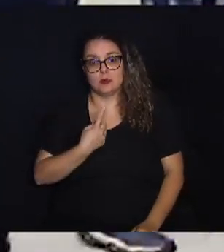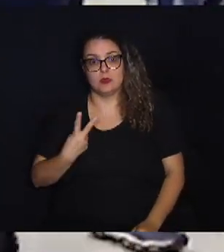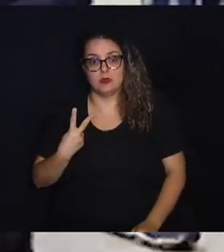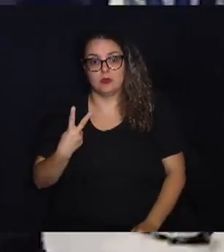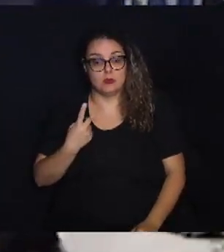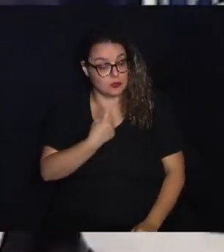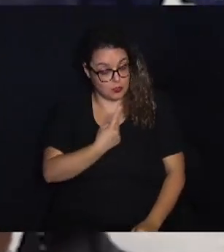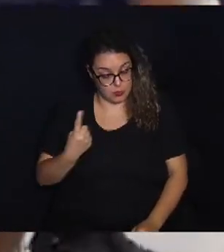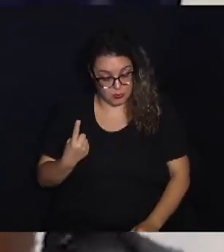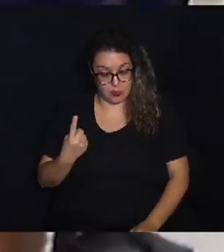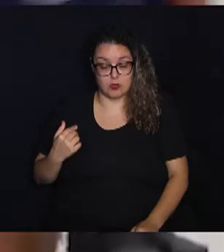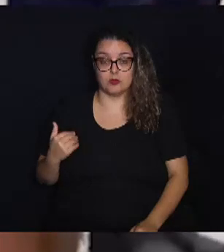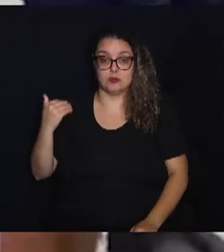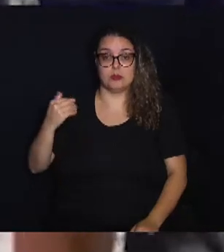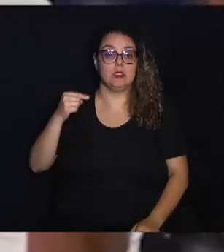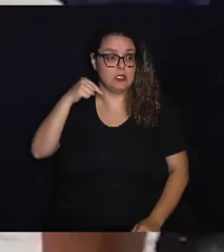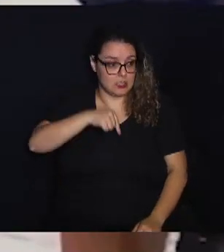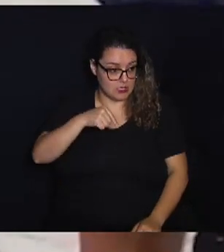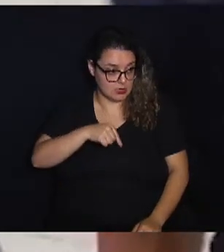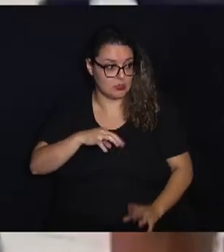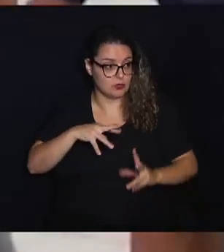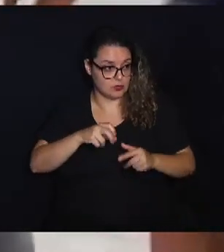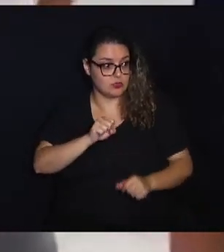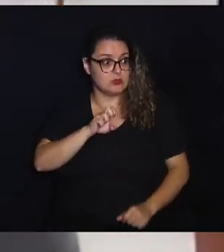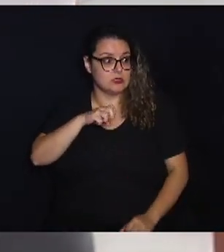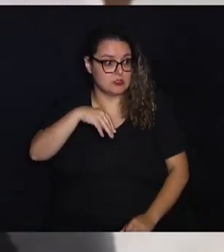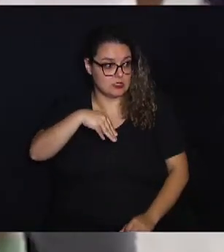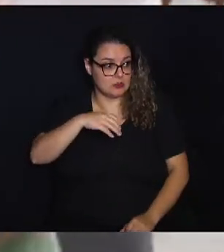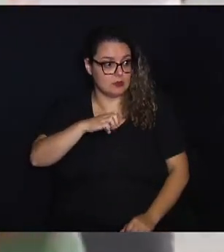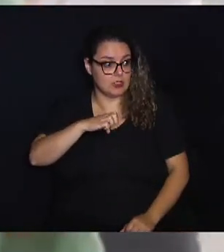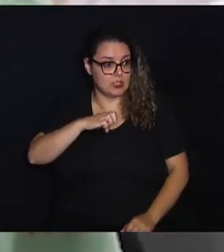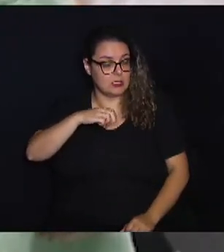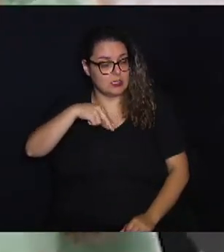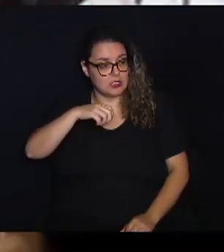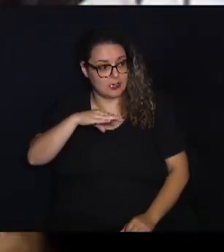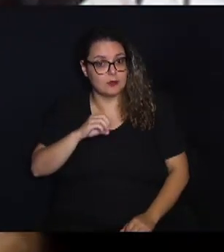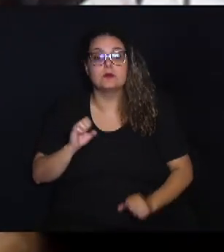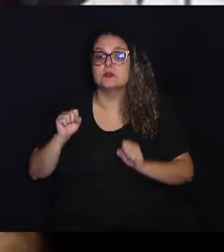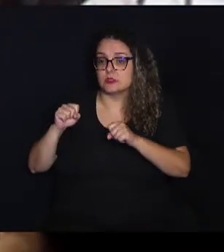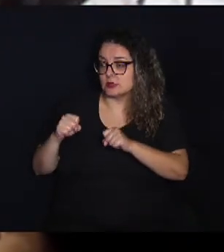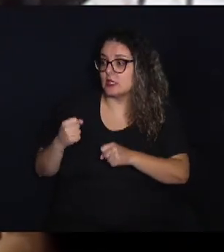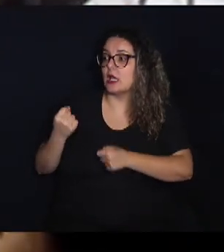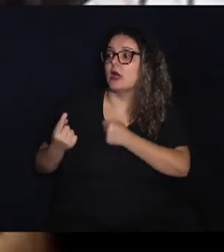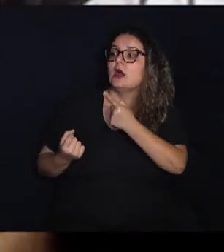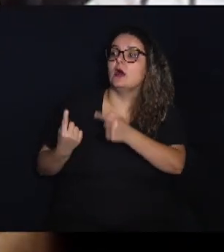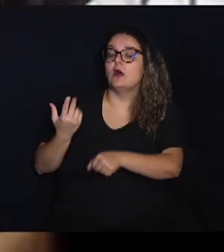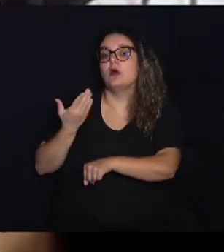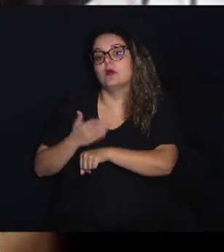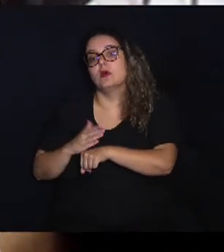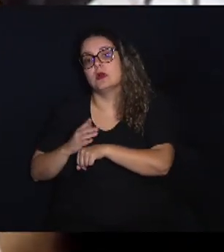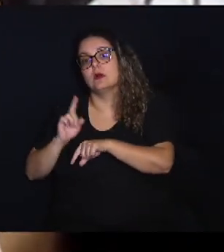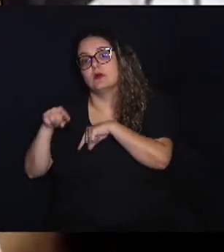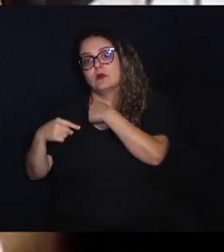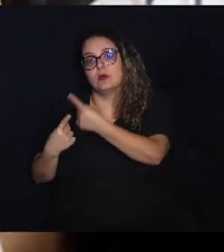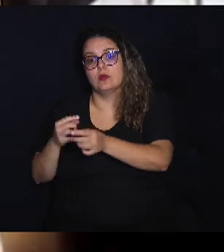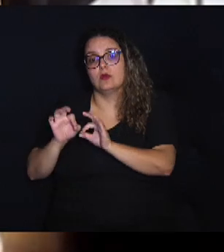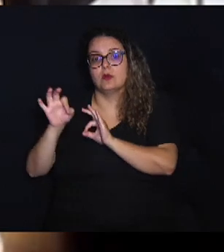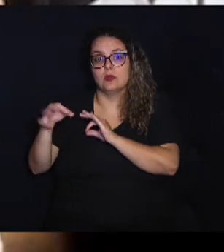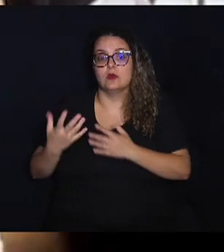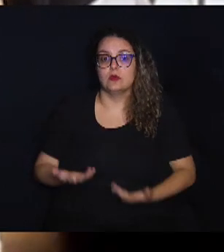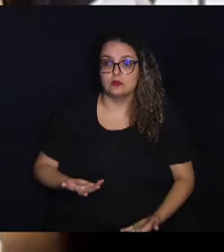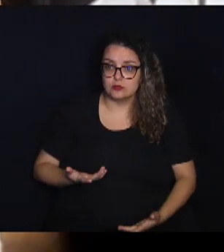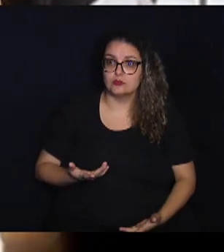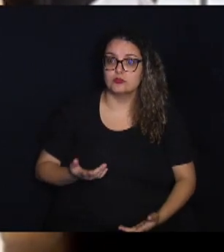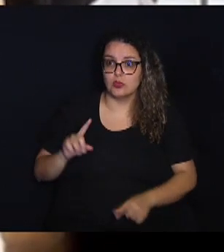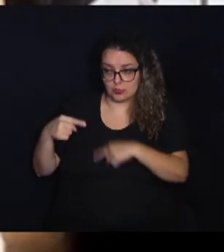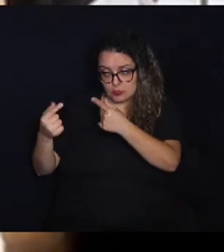as aulas são aqui no Semaneco, né? Todas as aulas são no Semaneco, alguns ensaios são fora, né? Mas nós trabalhamos aqui de